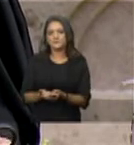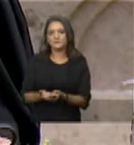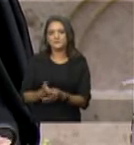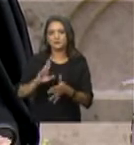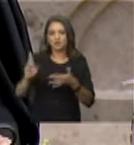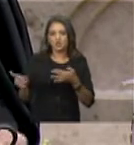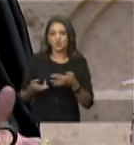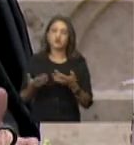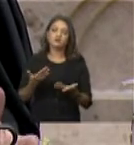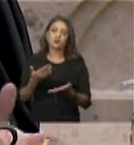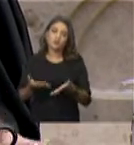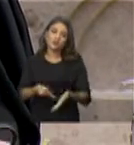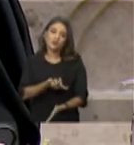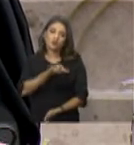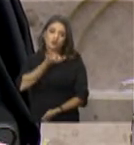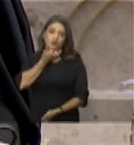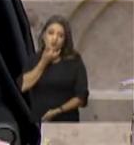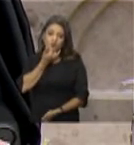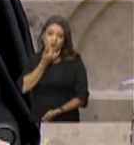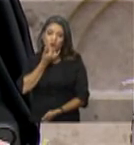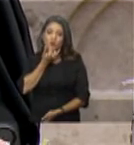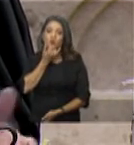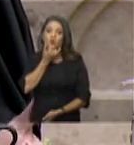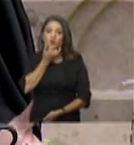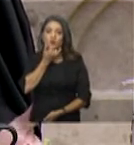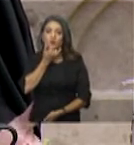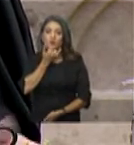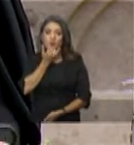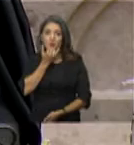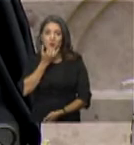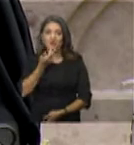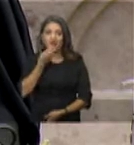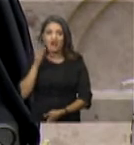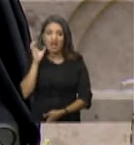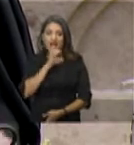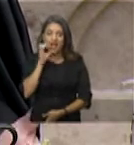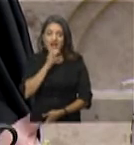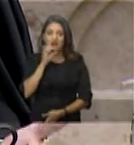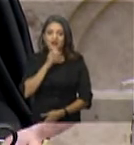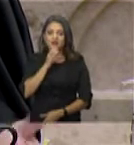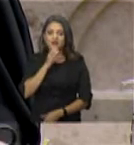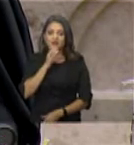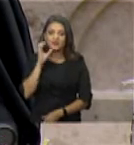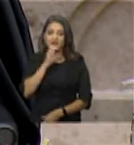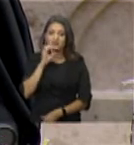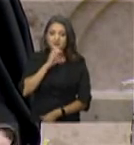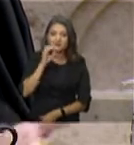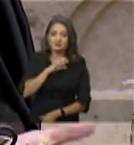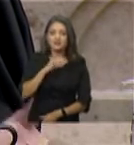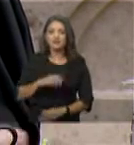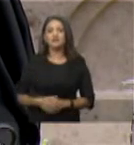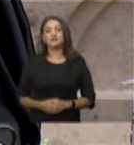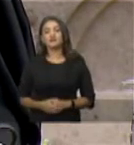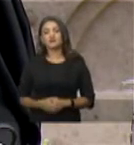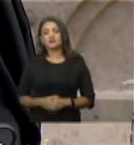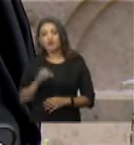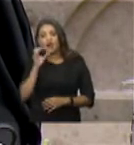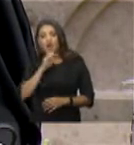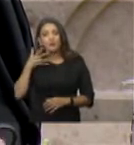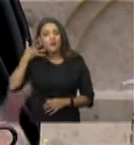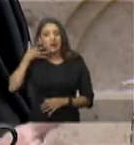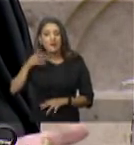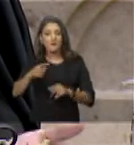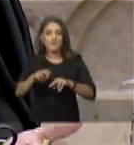vossa excelência Presidente senhoras ministros pela rapidez com que apresentei a situação oral antes